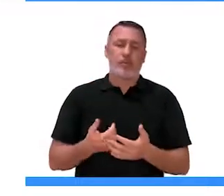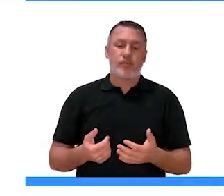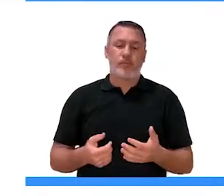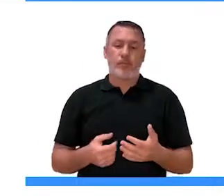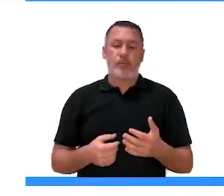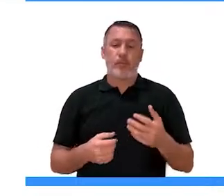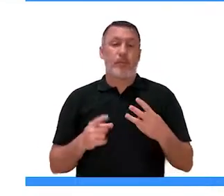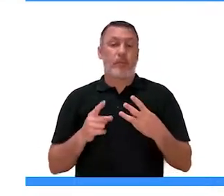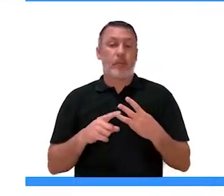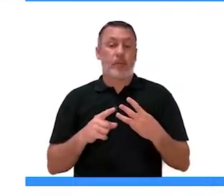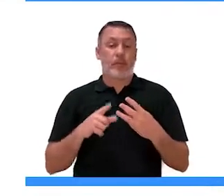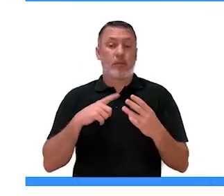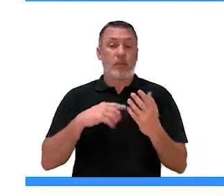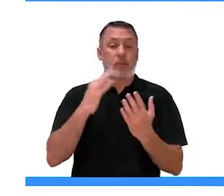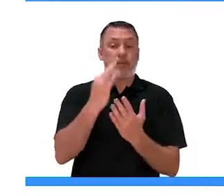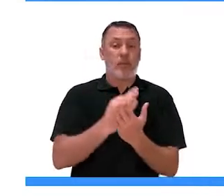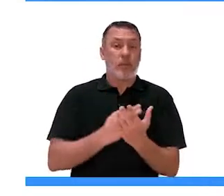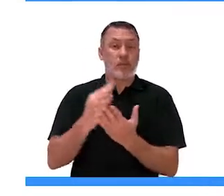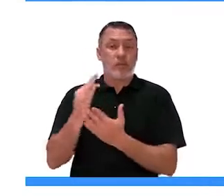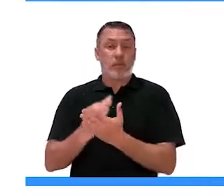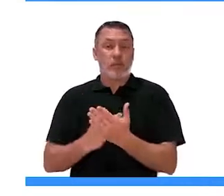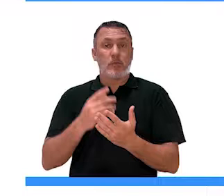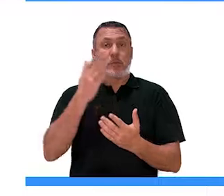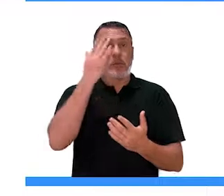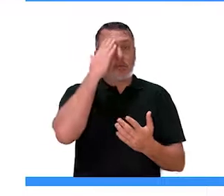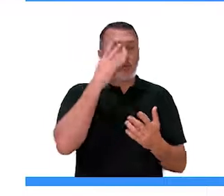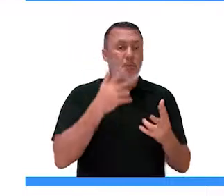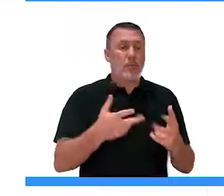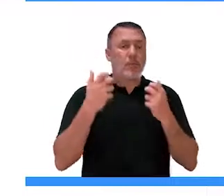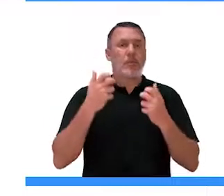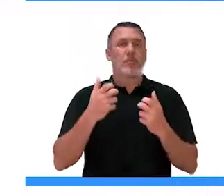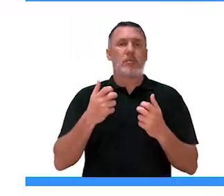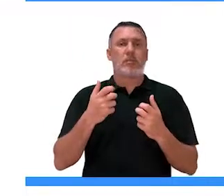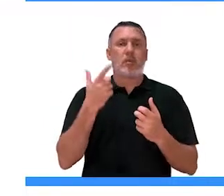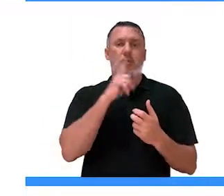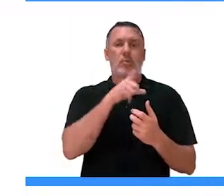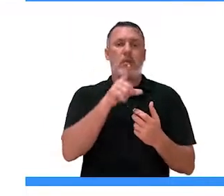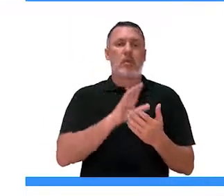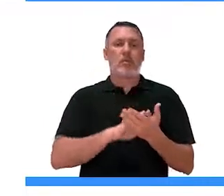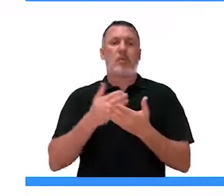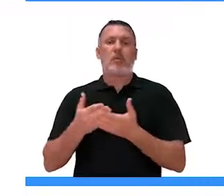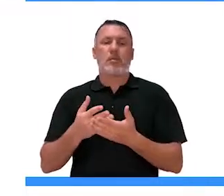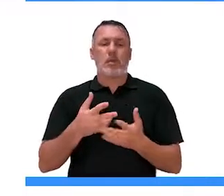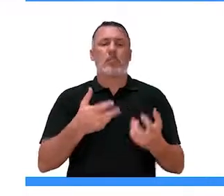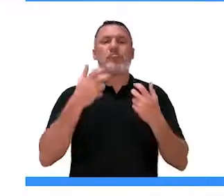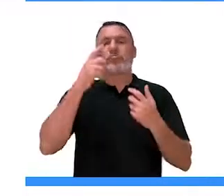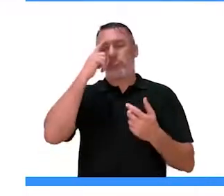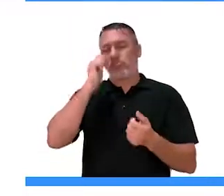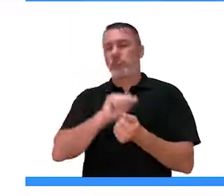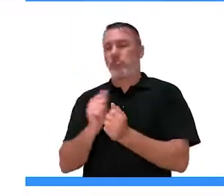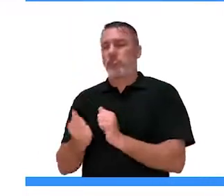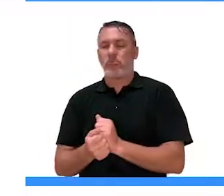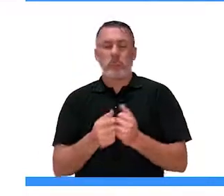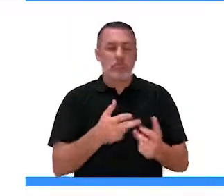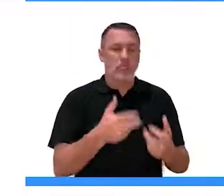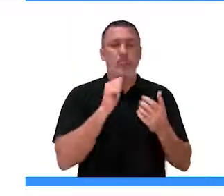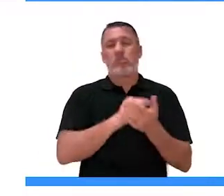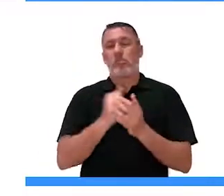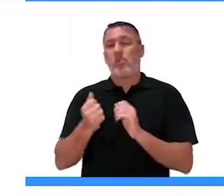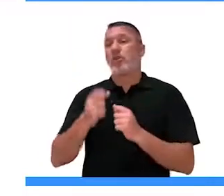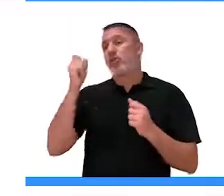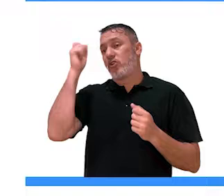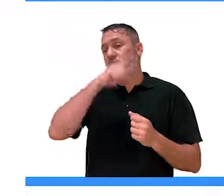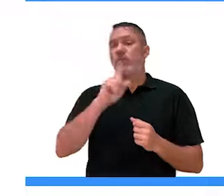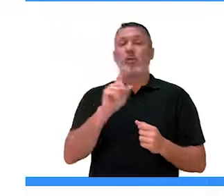ler. Saiba interpretar textos e valeu para a aula de hoje. Gente, interpretação de texto não é